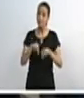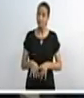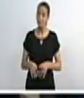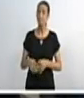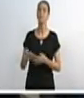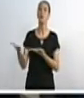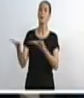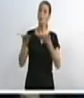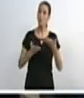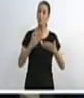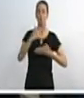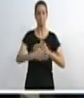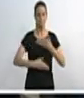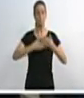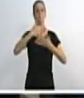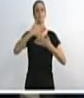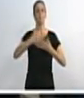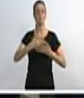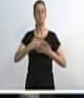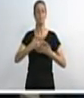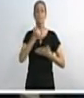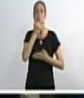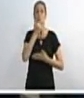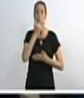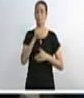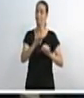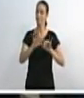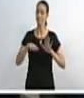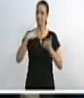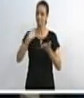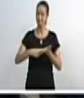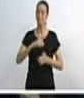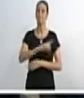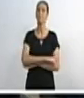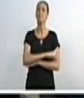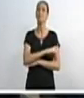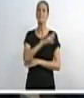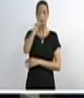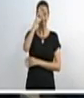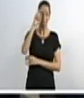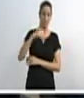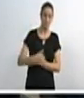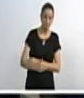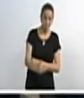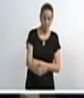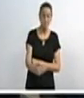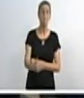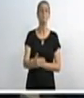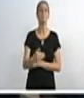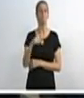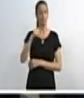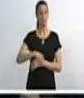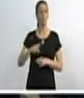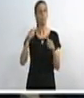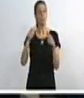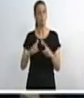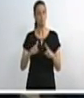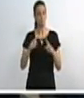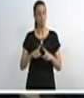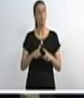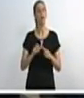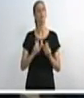sessão ordinária, a realizar-se no dia 16 de fevereiro de 2017, quinta-feira, às 15 horas, neste